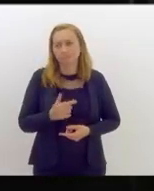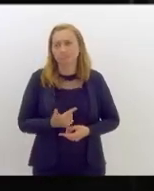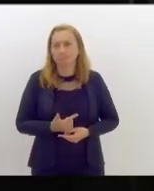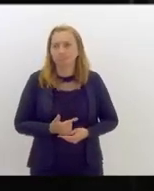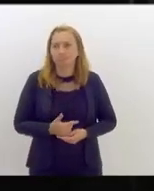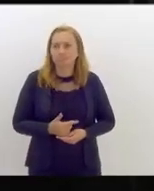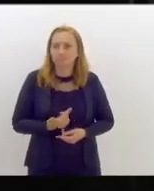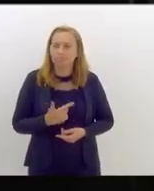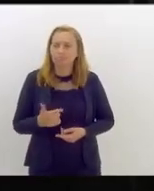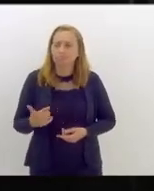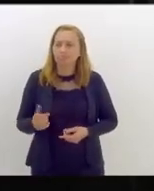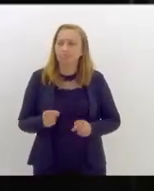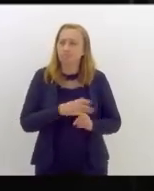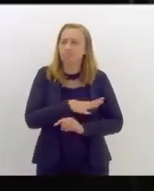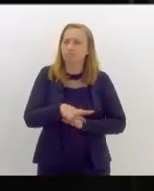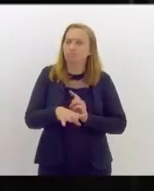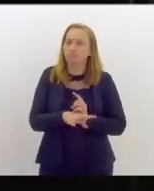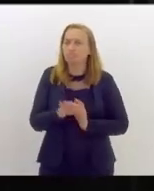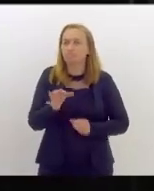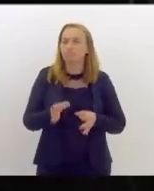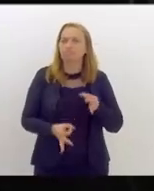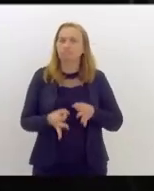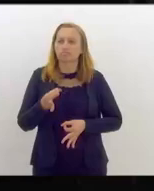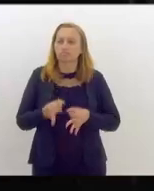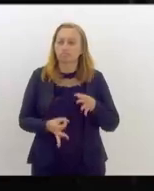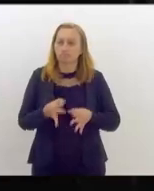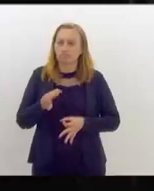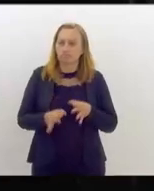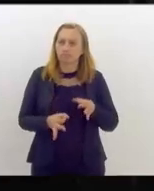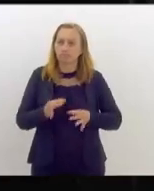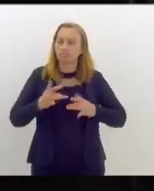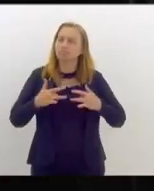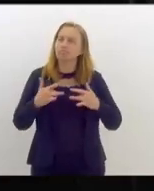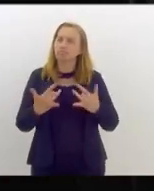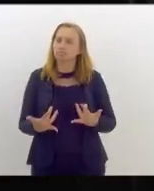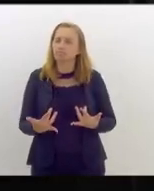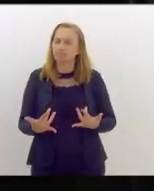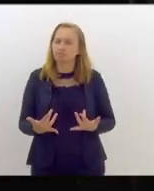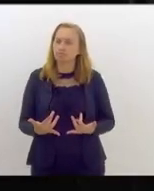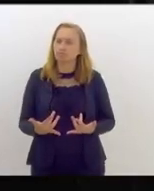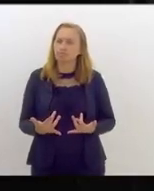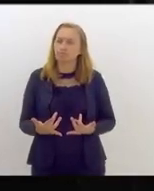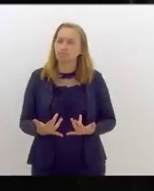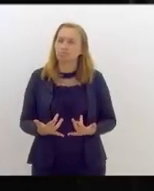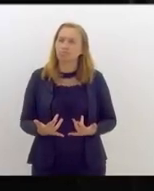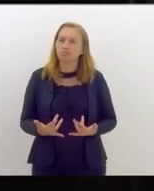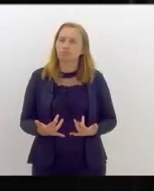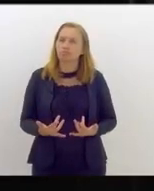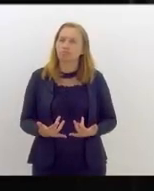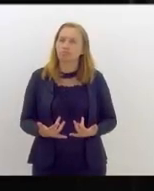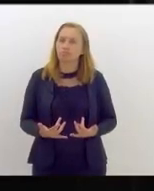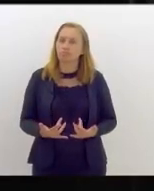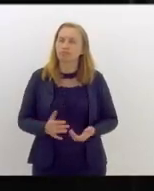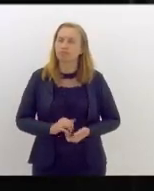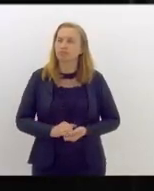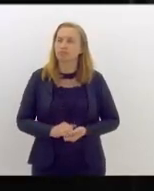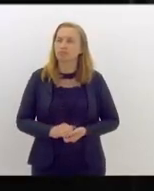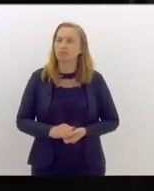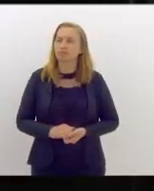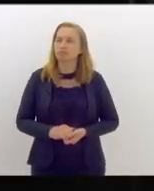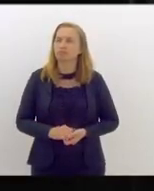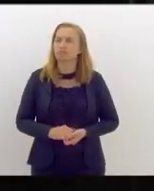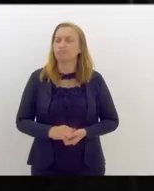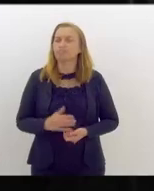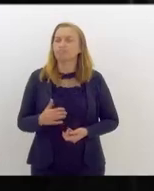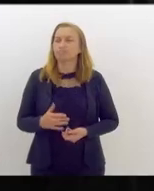uma sociedade que seja justa que seja solidária e que dê a prestação de serviço que é o bem-estar